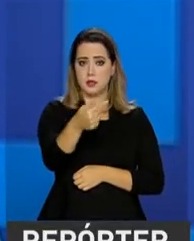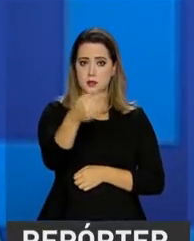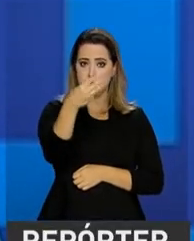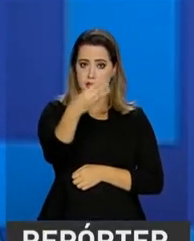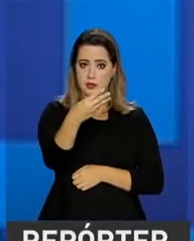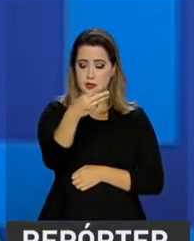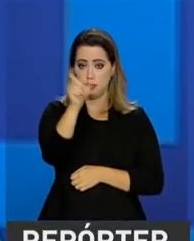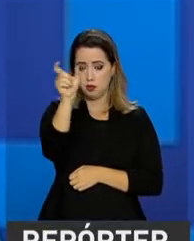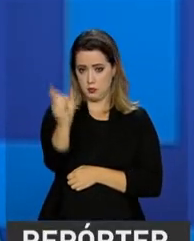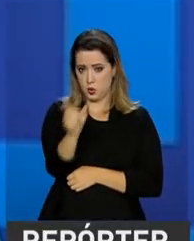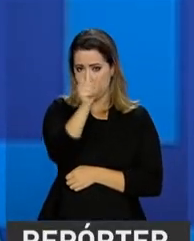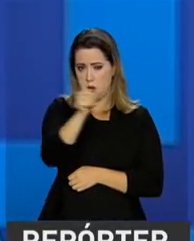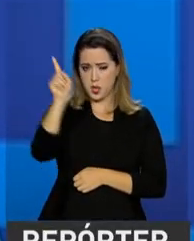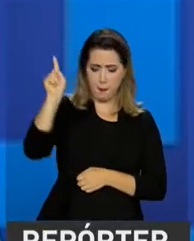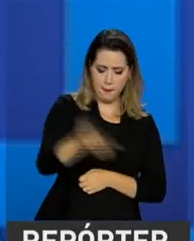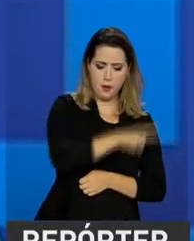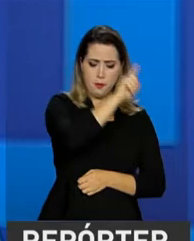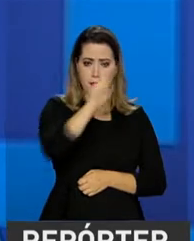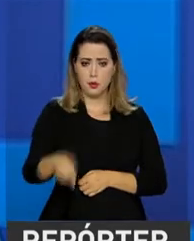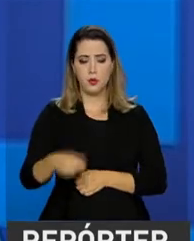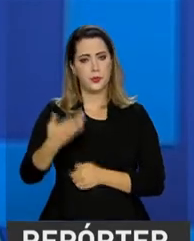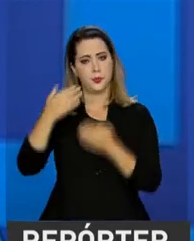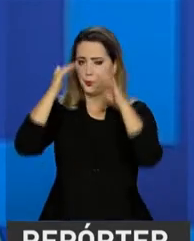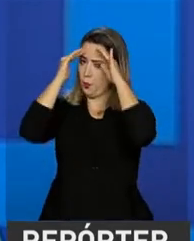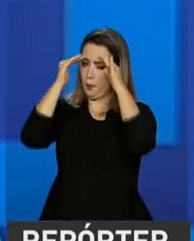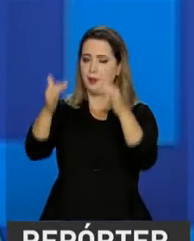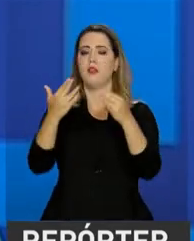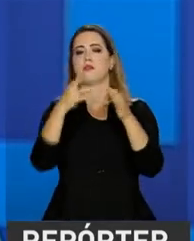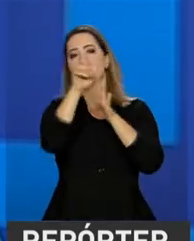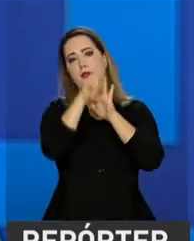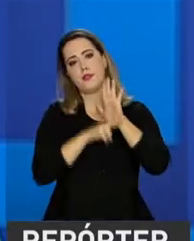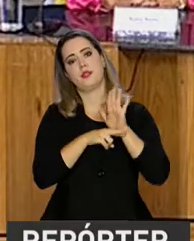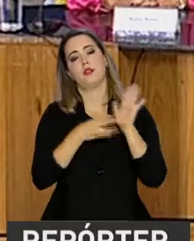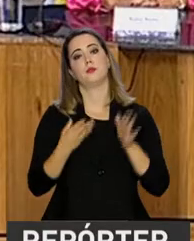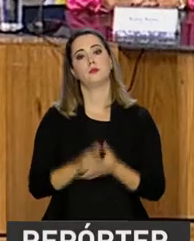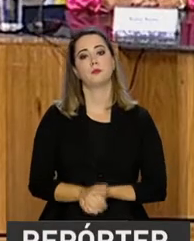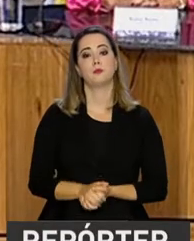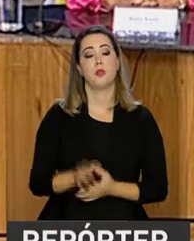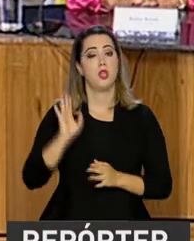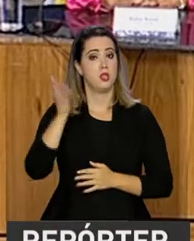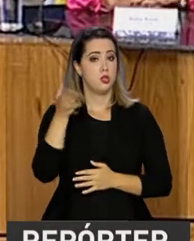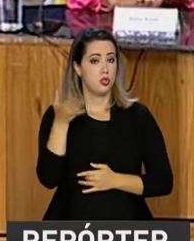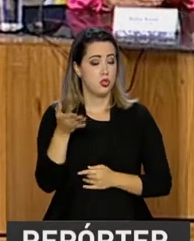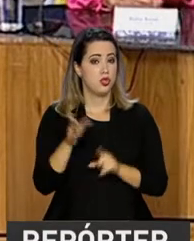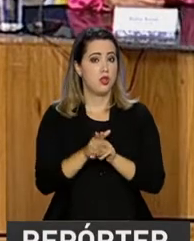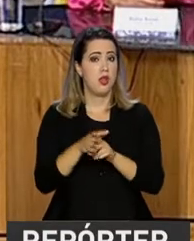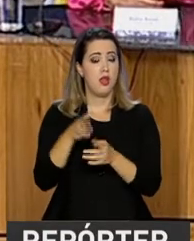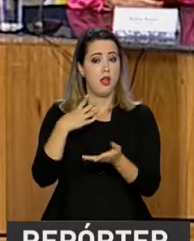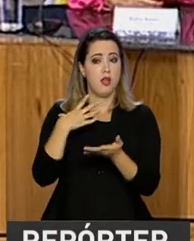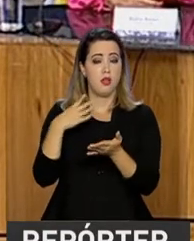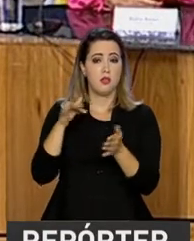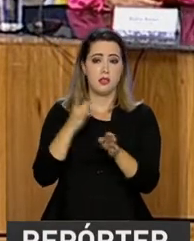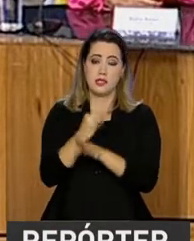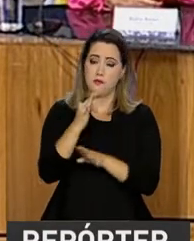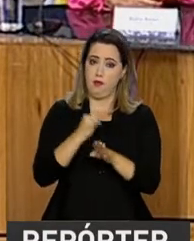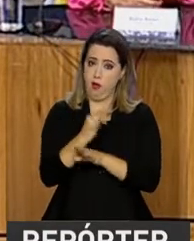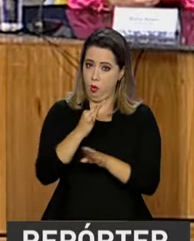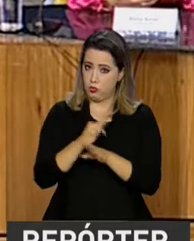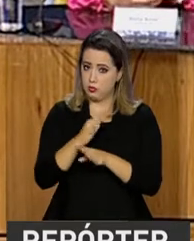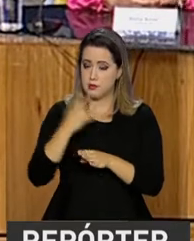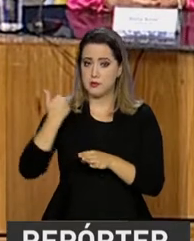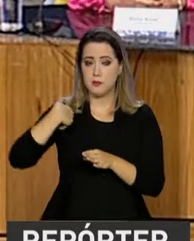desclassificados por descumprirem as regras do enem já sabes tensões aqueles que não